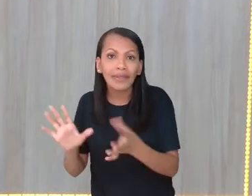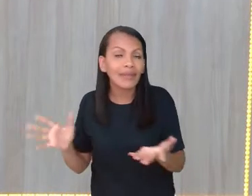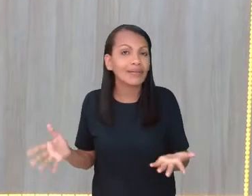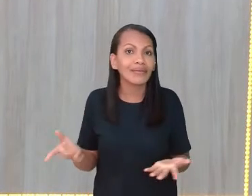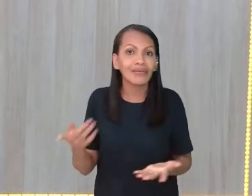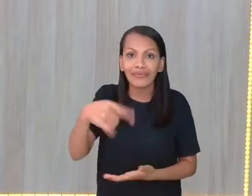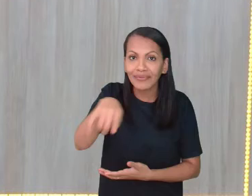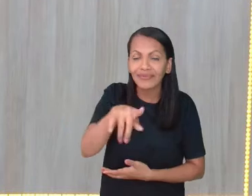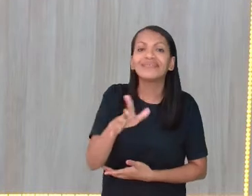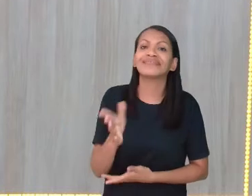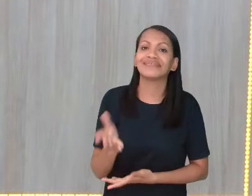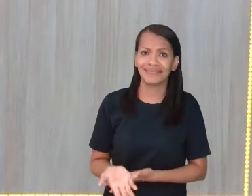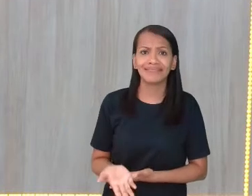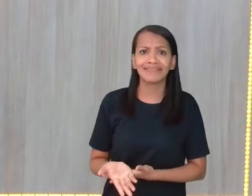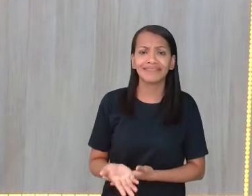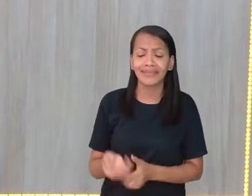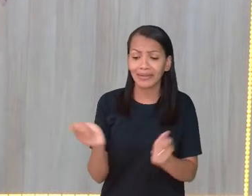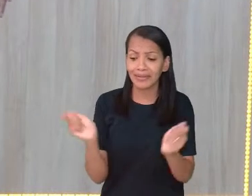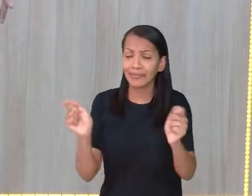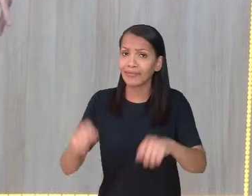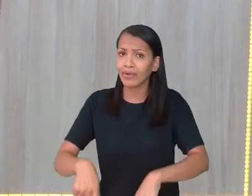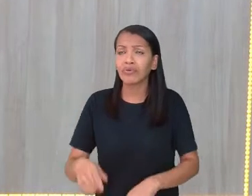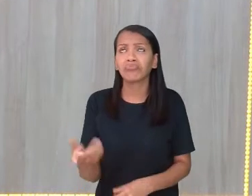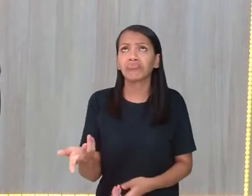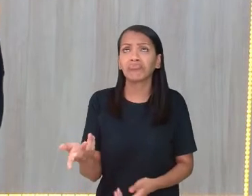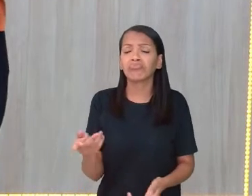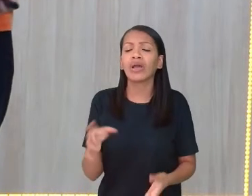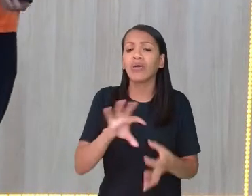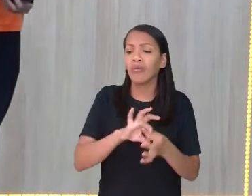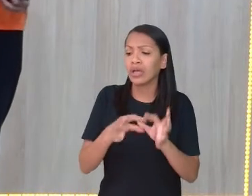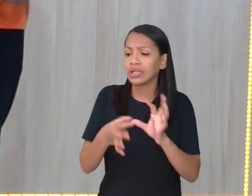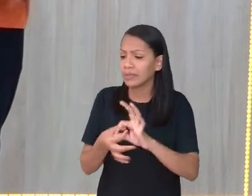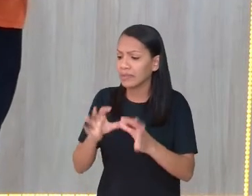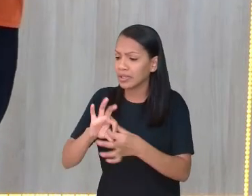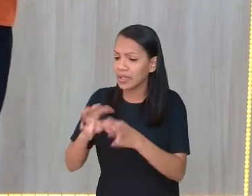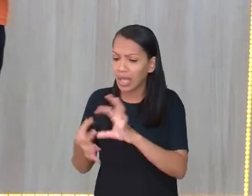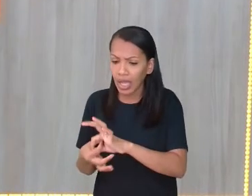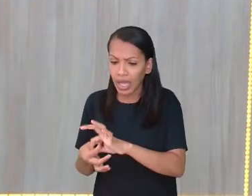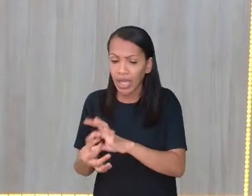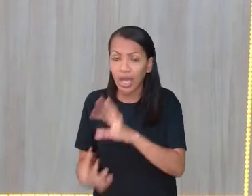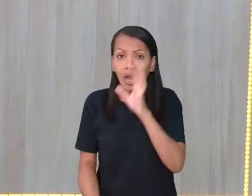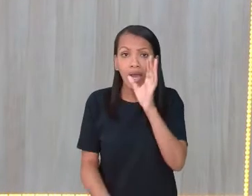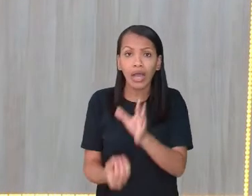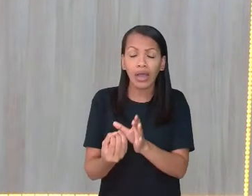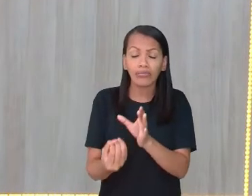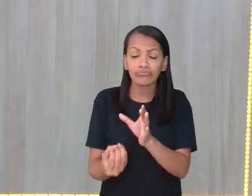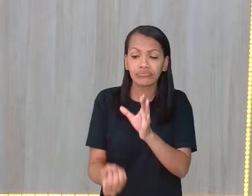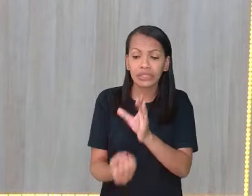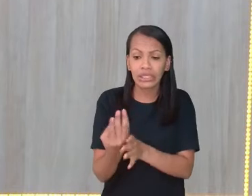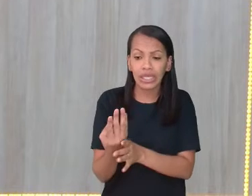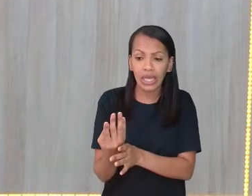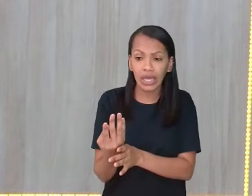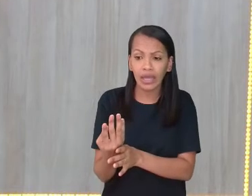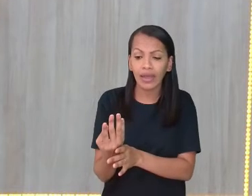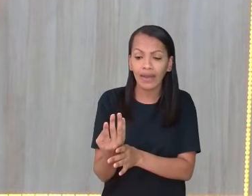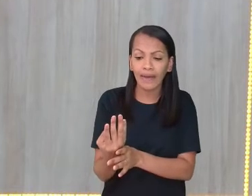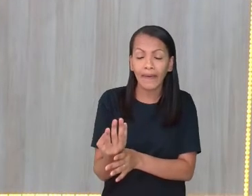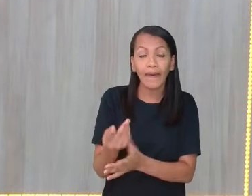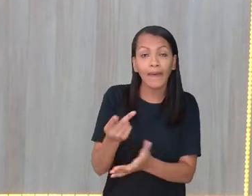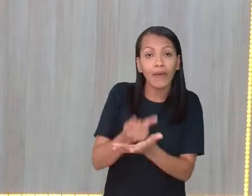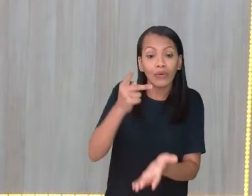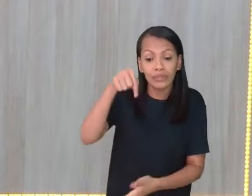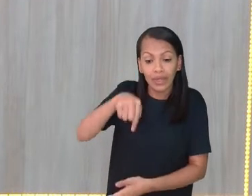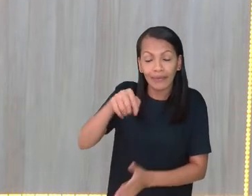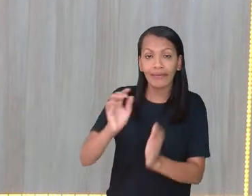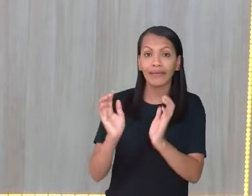você criar algo que ele acontece aqui em Recife. Depois, isso vai viralizando, né? Hoje em dia, a gente tem as redes